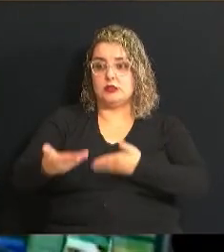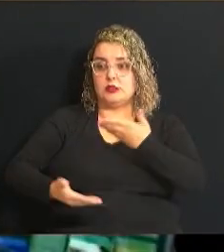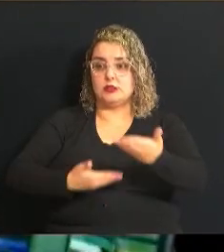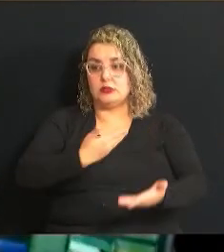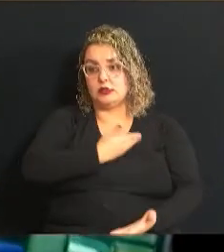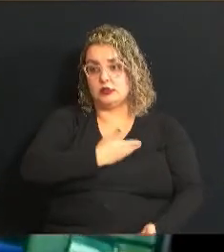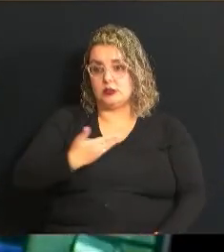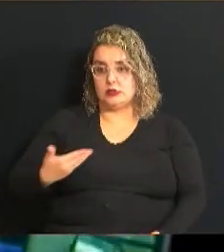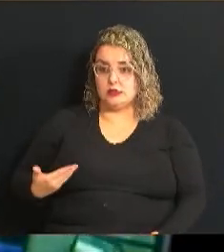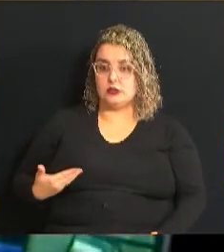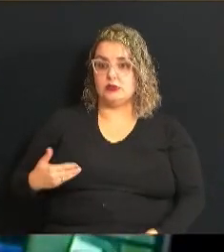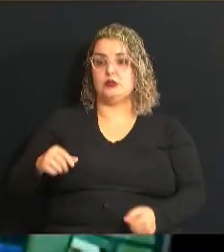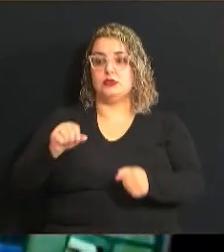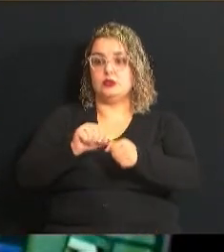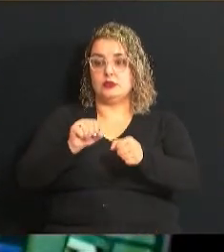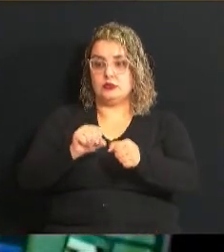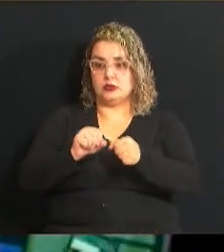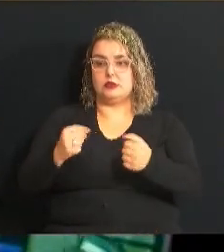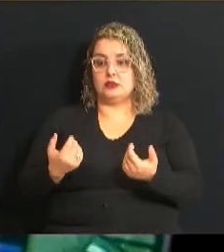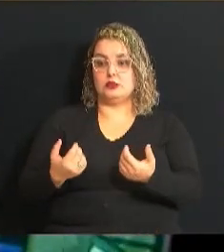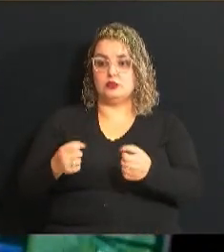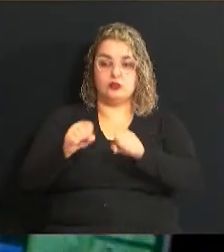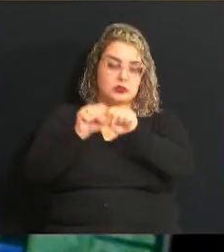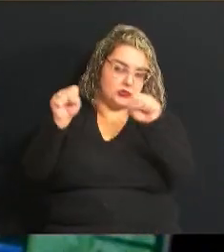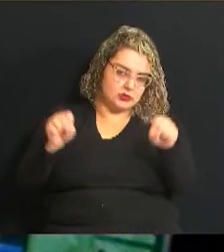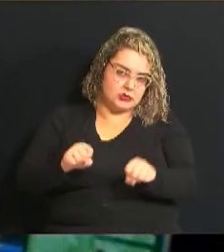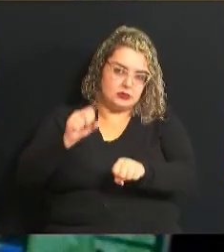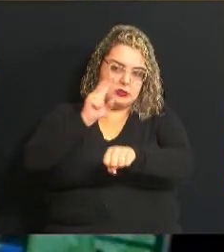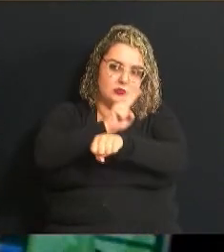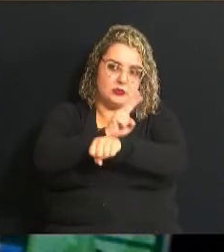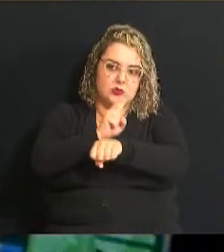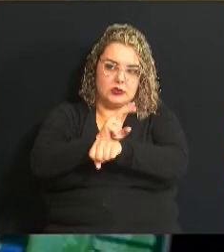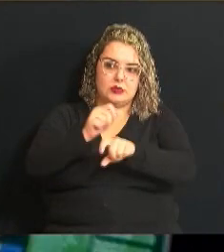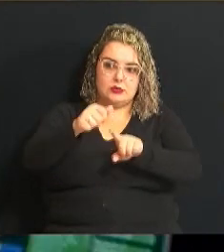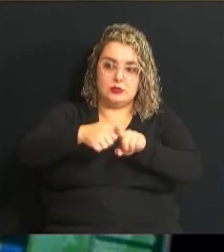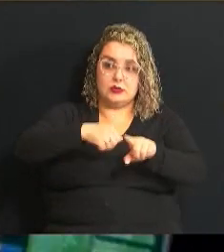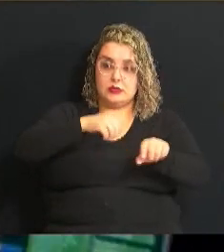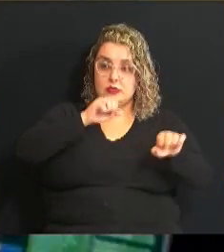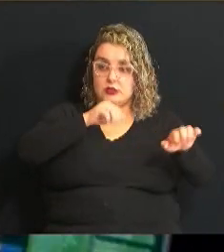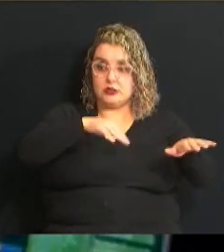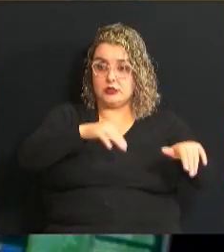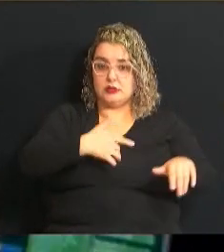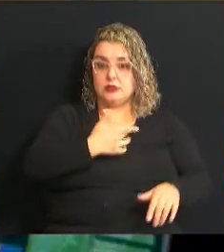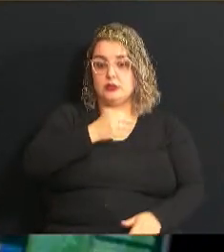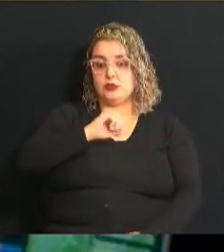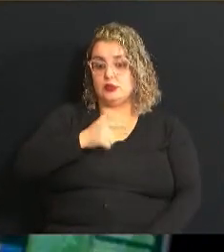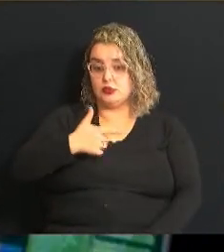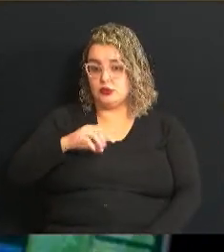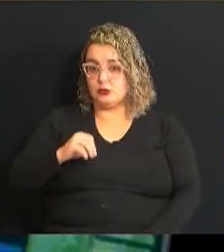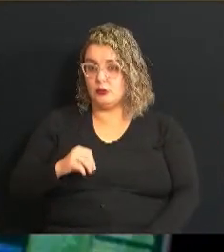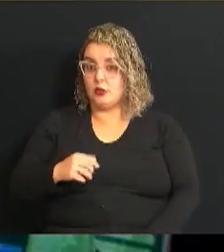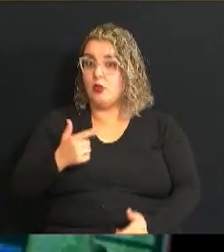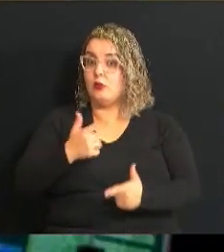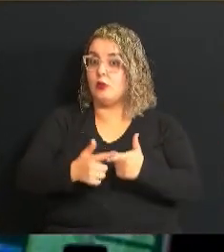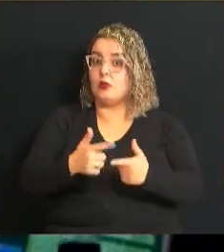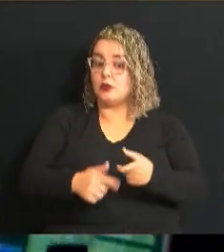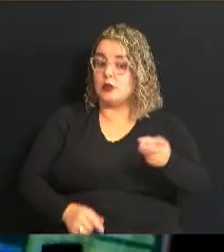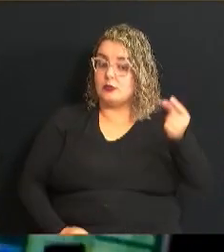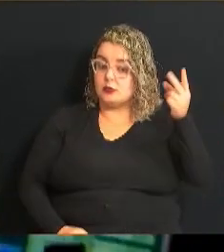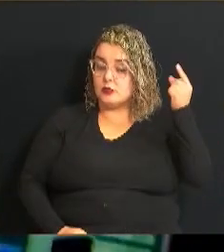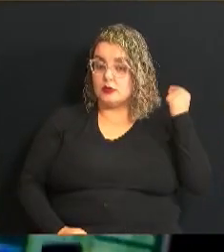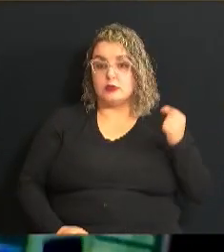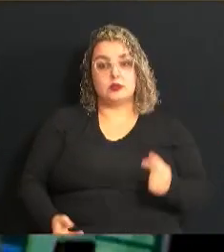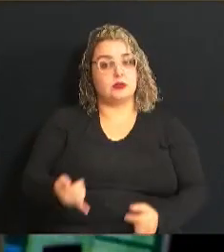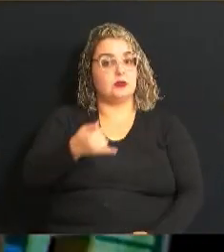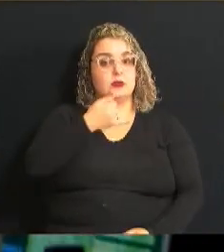de formar um sistema de proteção. Isso em setembro de 2020, é um problema antigo e, infelizmente, isso não aconteceu. Então,